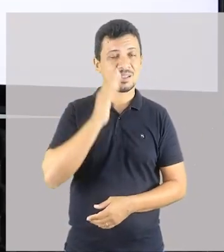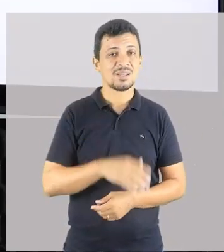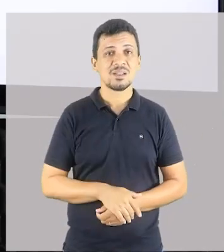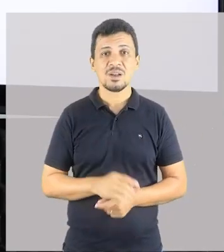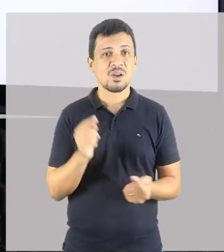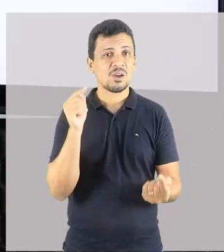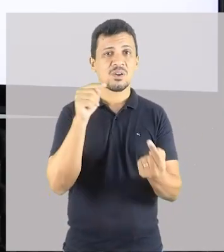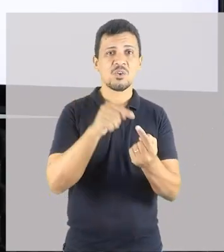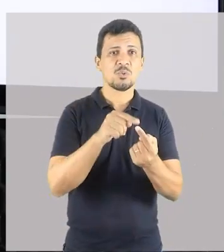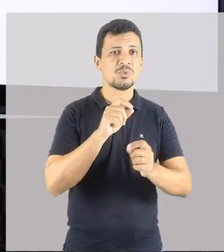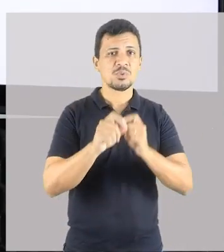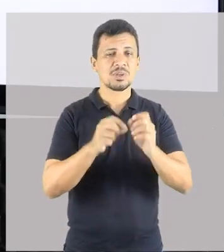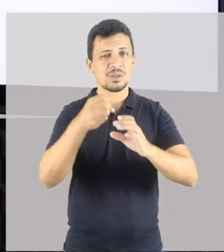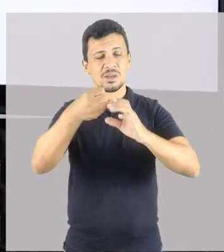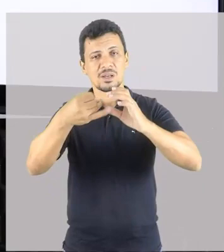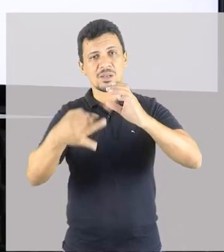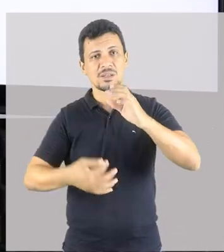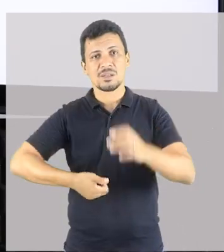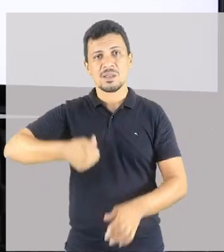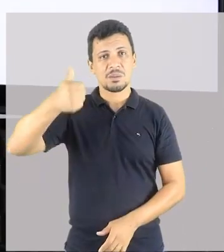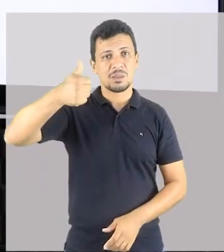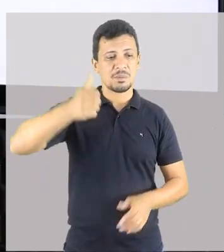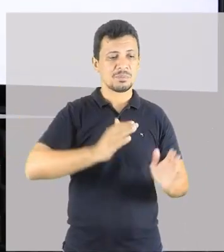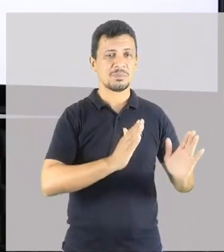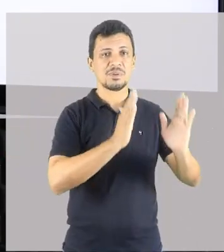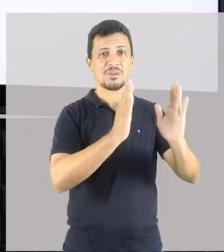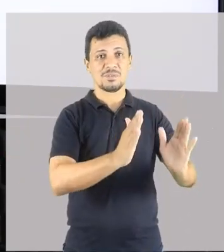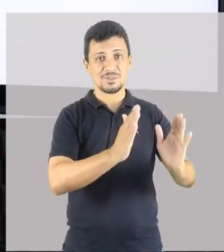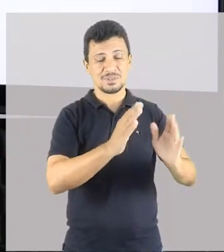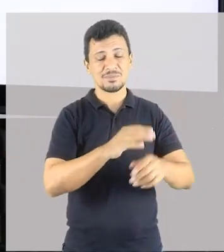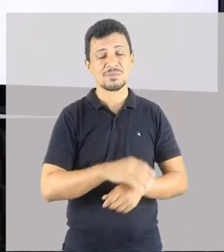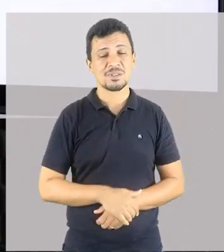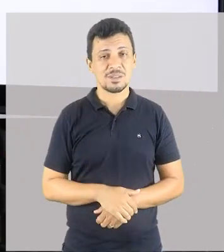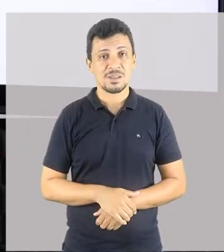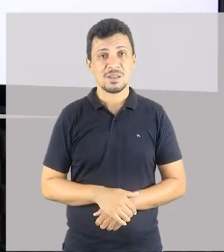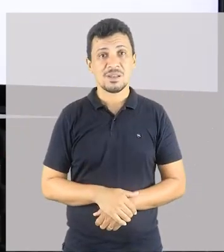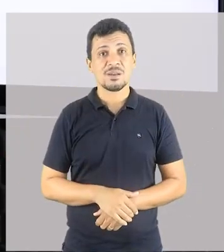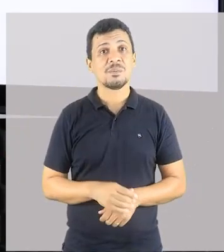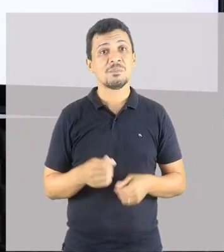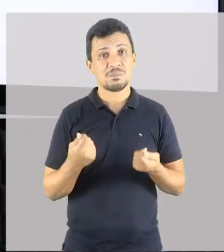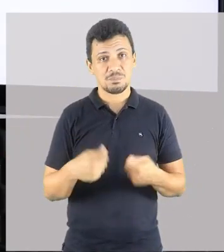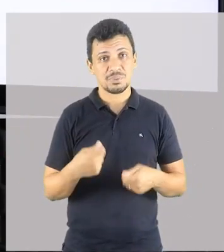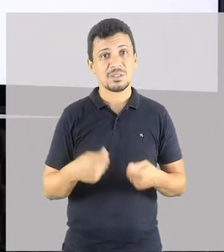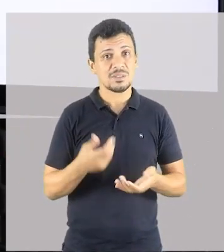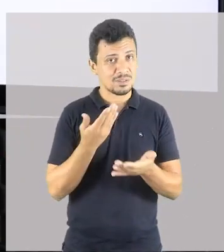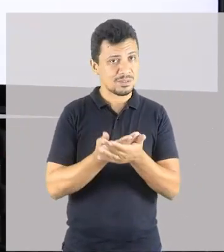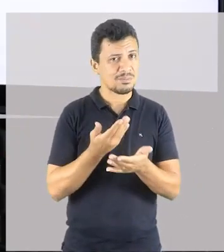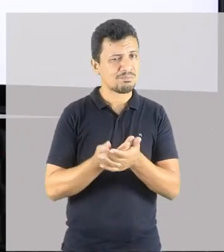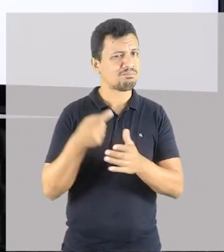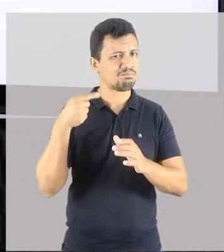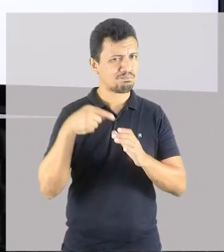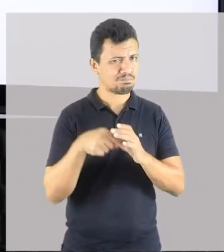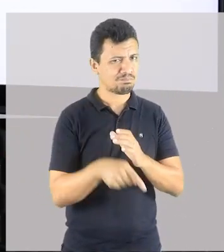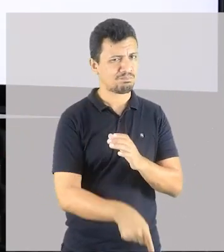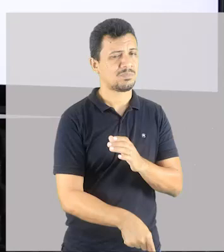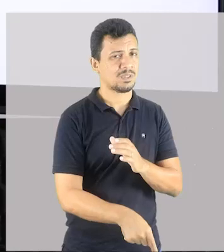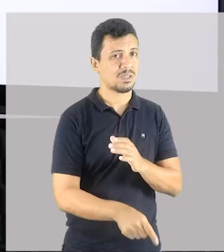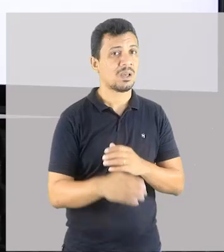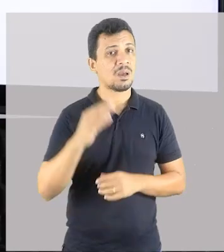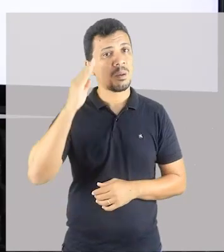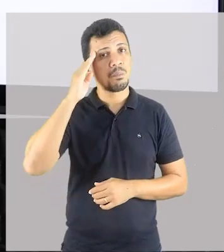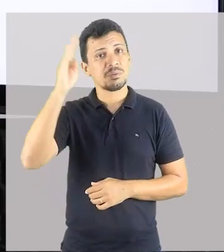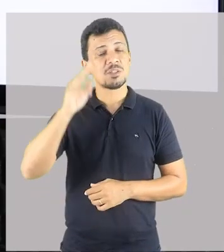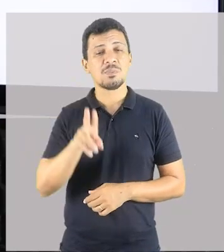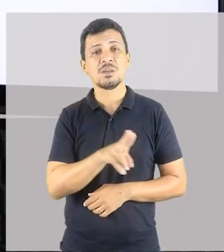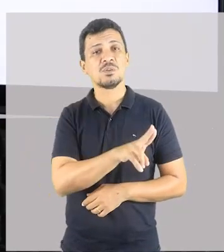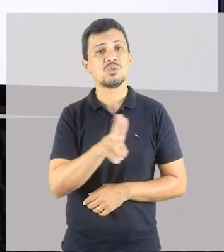trabalhar a caracterização dessa primeira fase, certo? Mas é bom que vocês depois aprofundem, principalmente estudando os